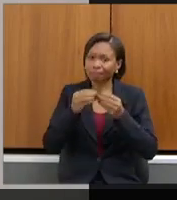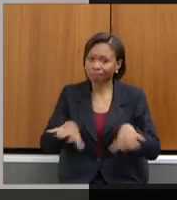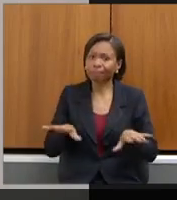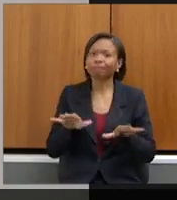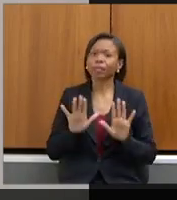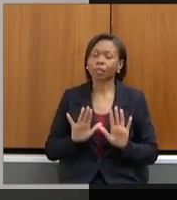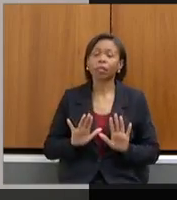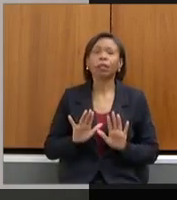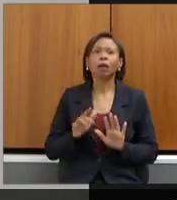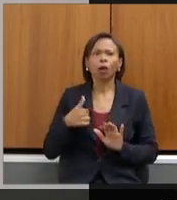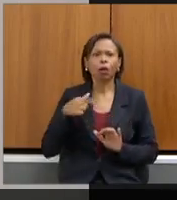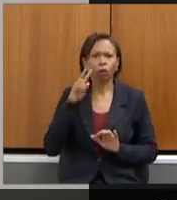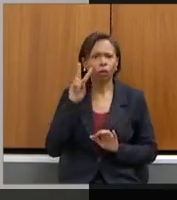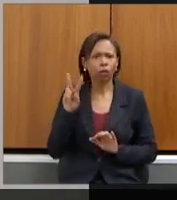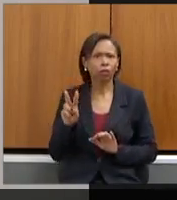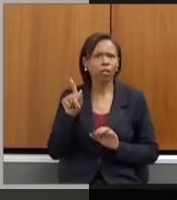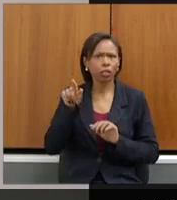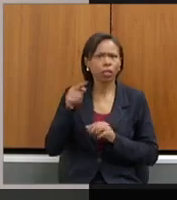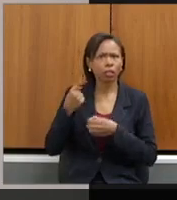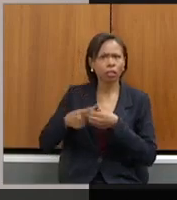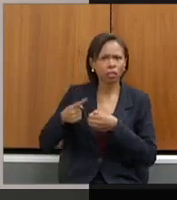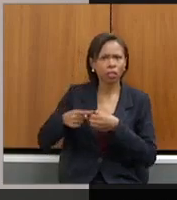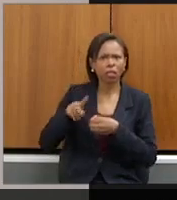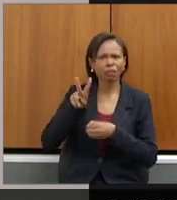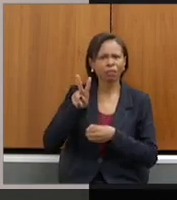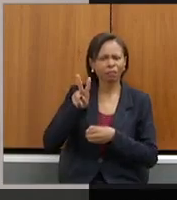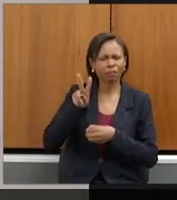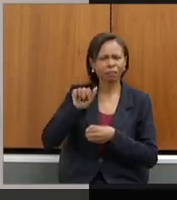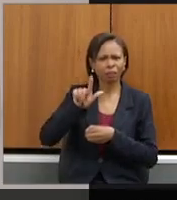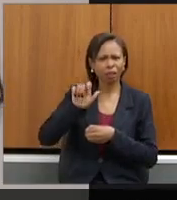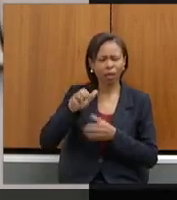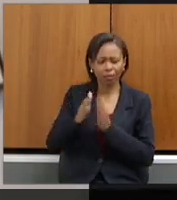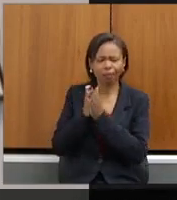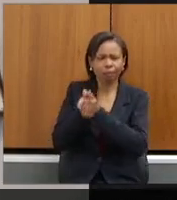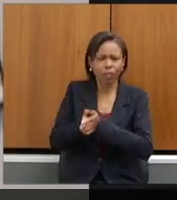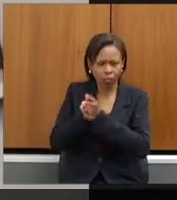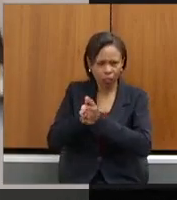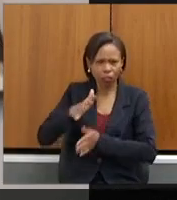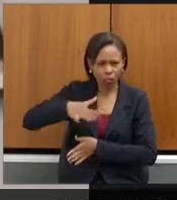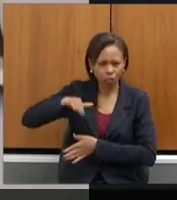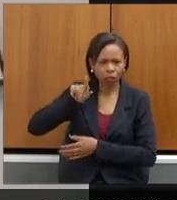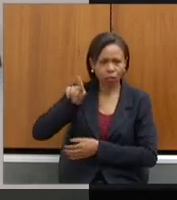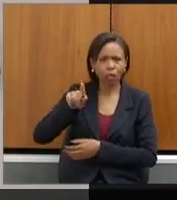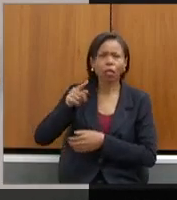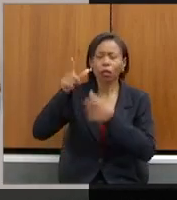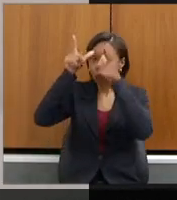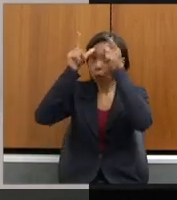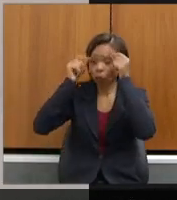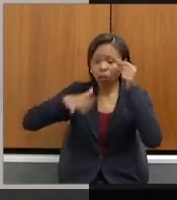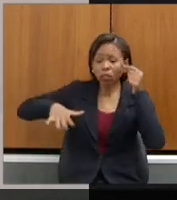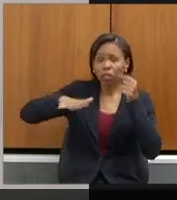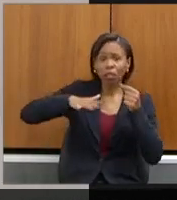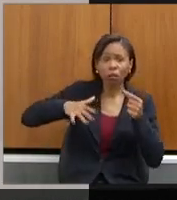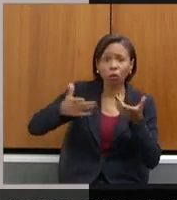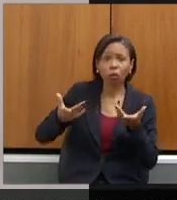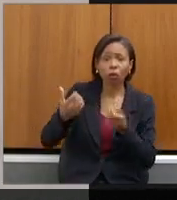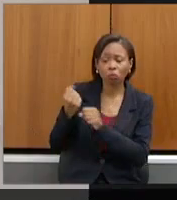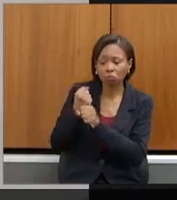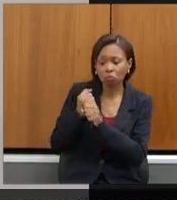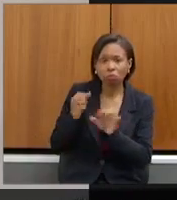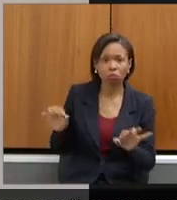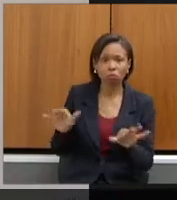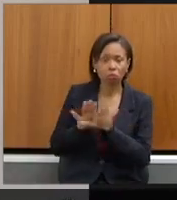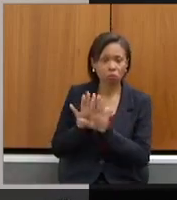poucos dias na cidade de Cachoeira de Pajeú no Vale do Jequitinhonha e eu acho que esses postos de saúde sendo terminados